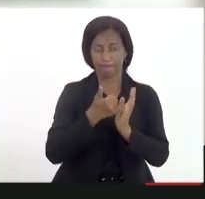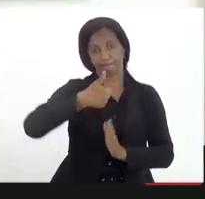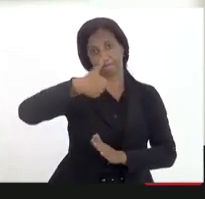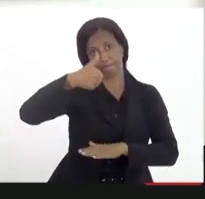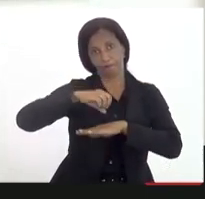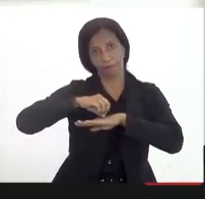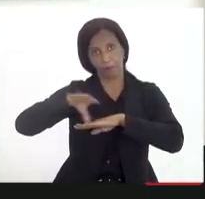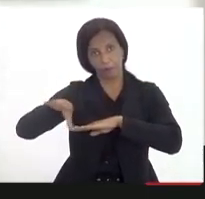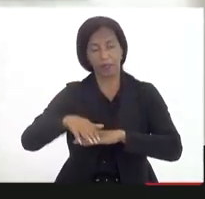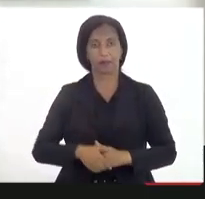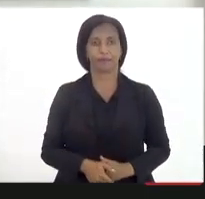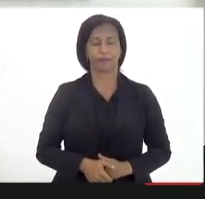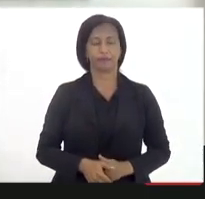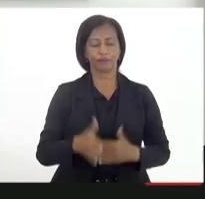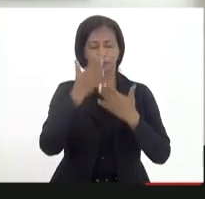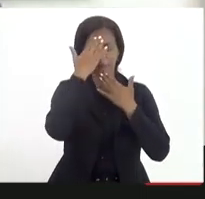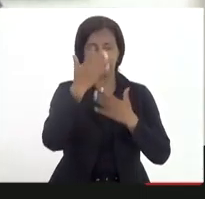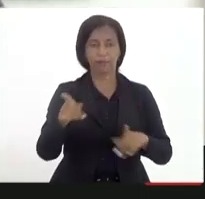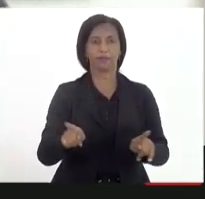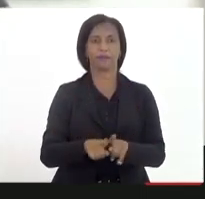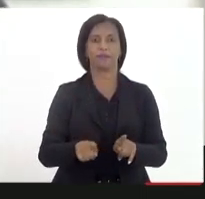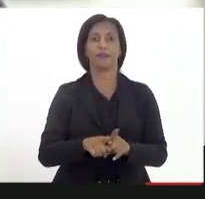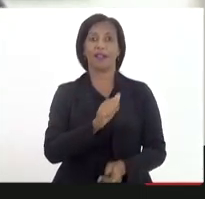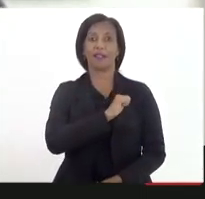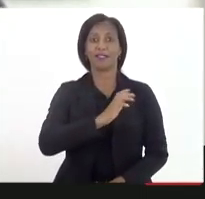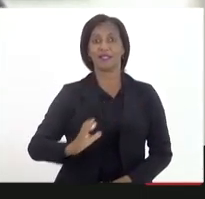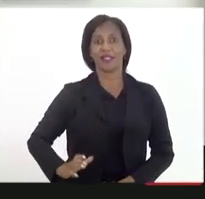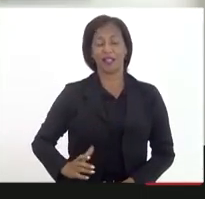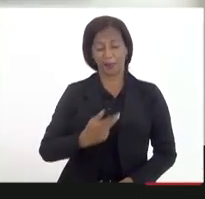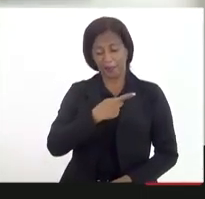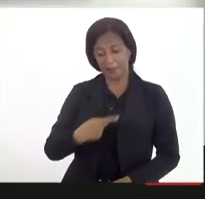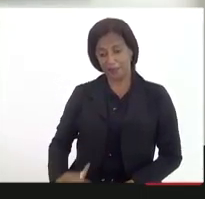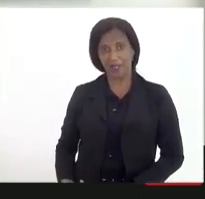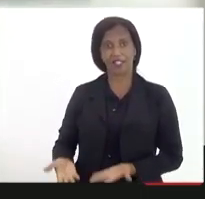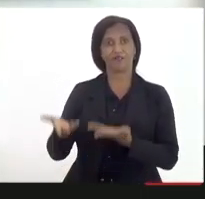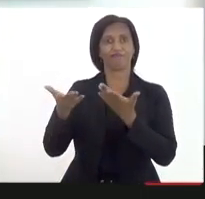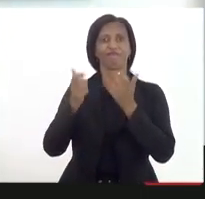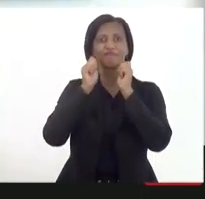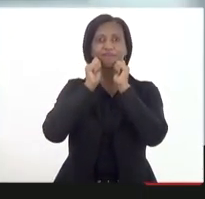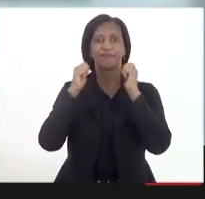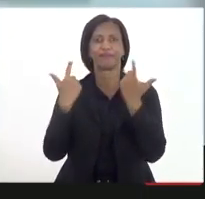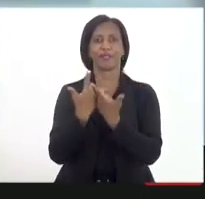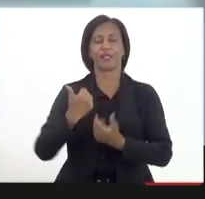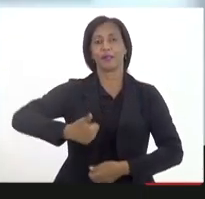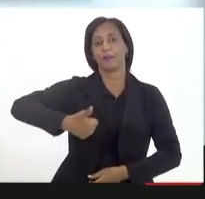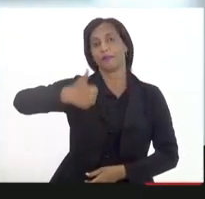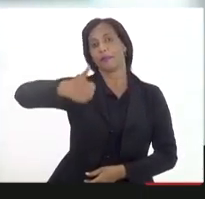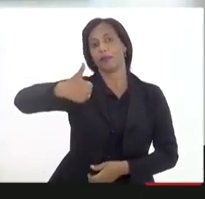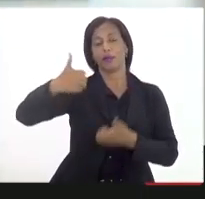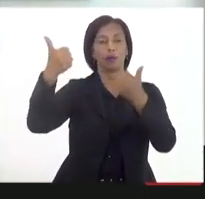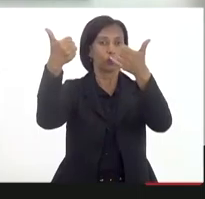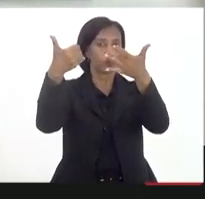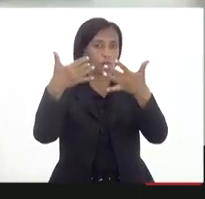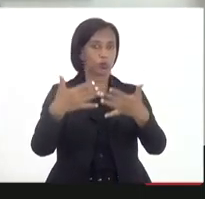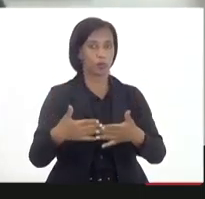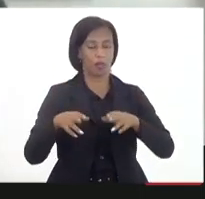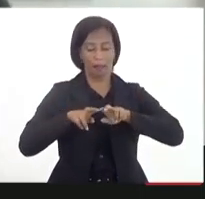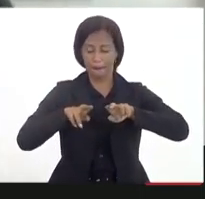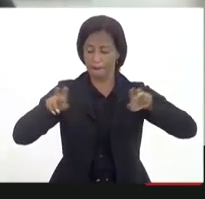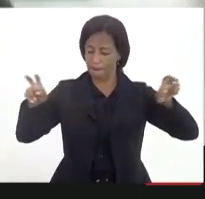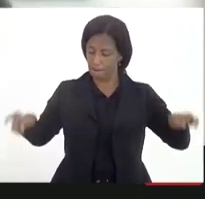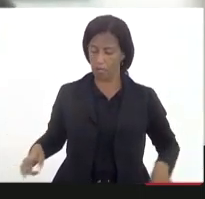primeiro encaminhamento que faz Quero Agradecer em cima e primeiro lugar ou do d-fine ali com a